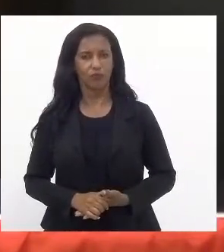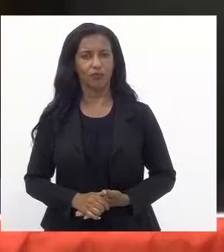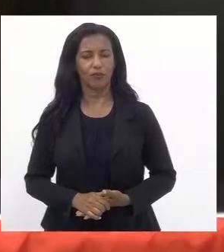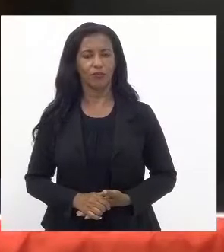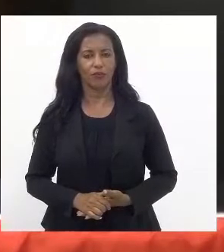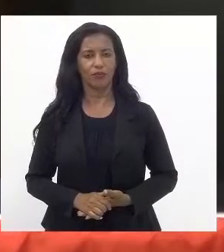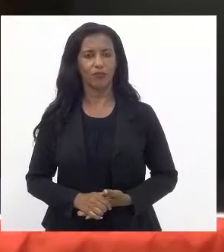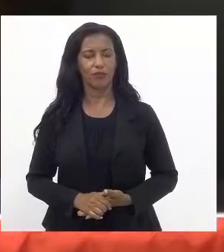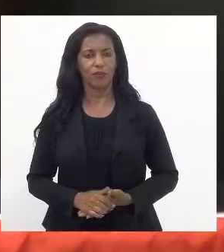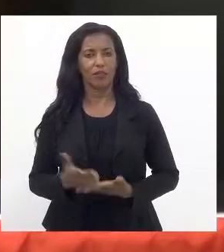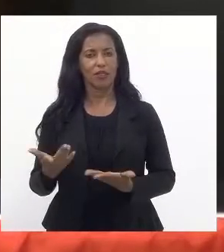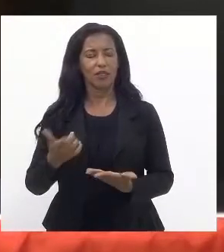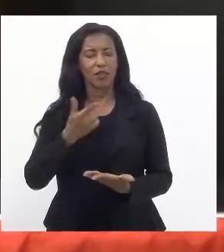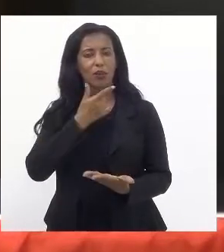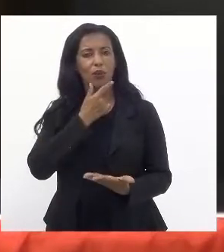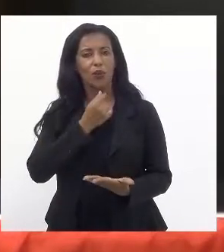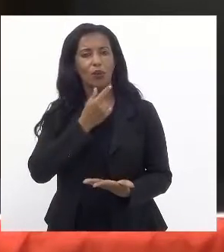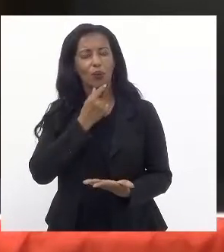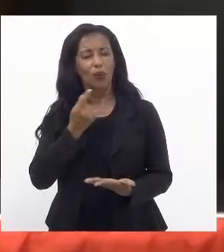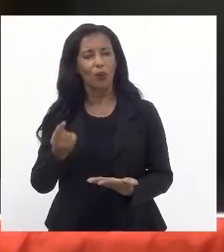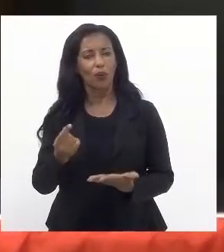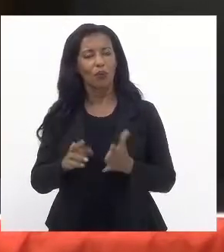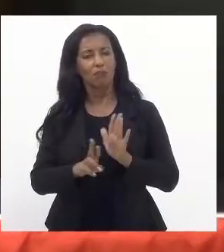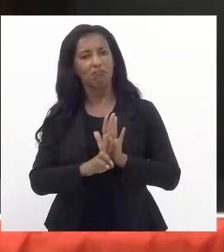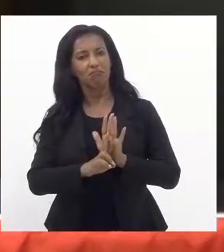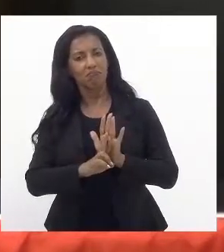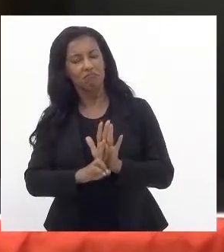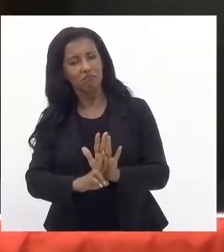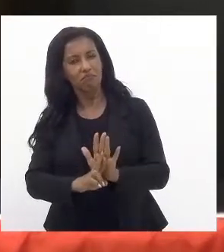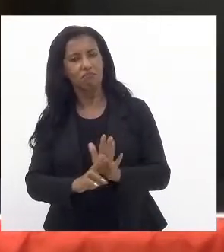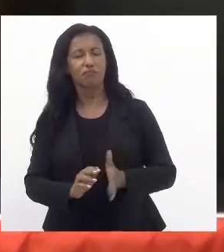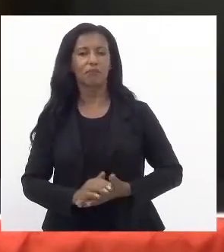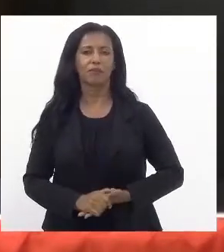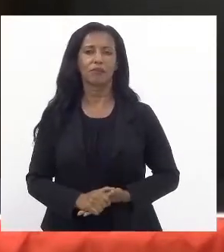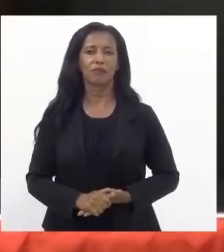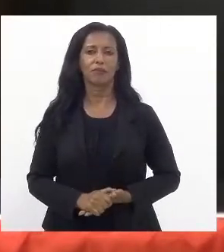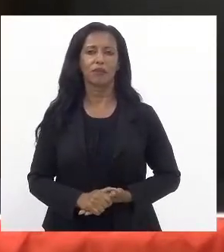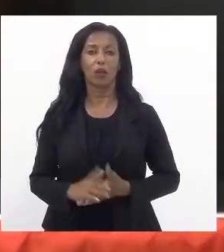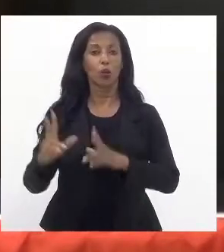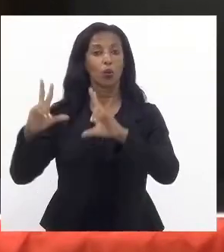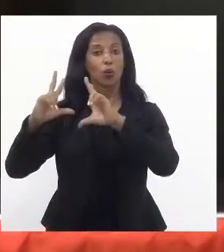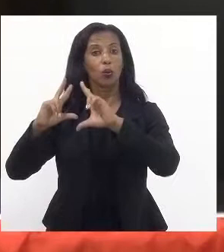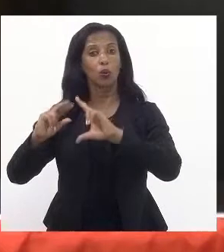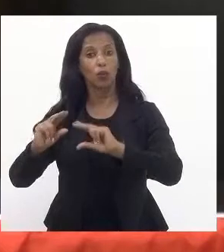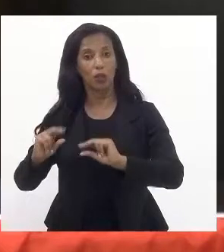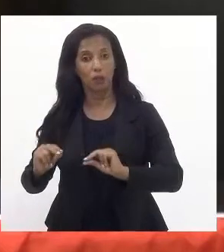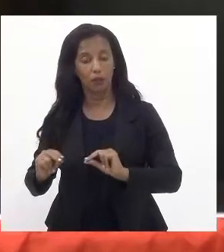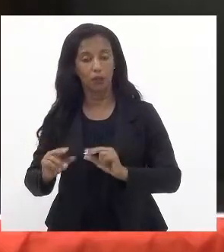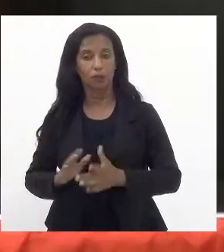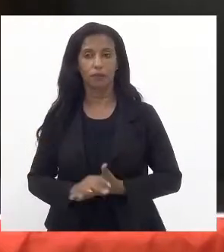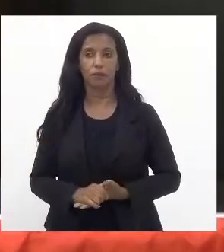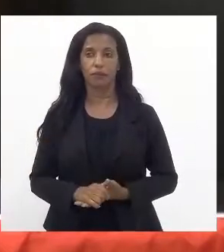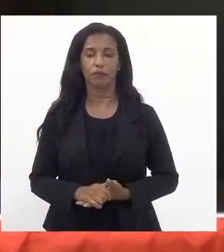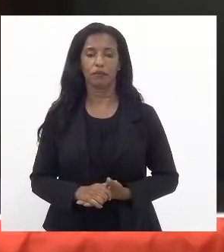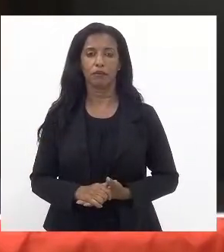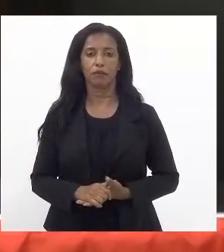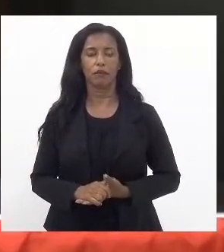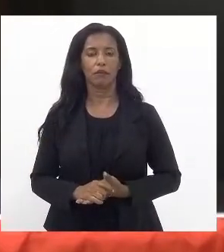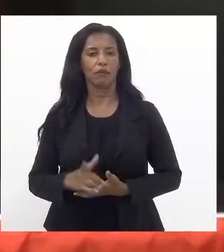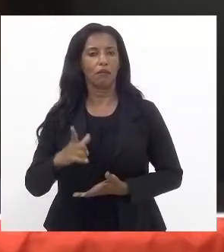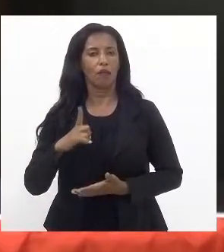e ser um homem que representa o Líbano, né, por ter